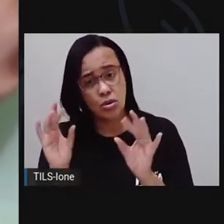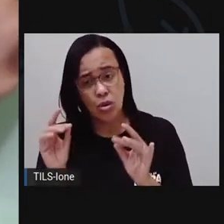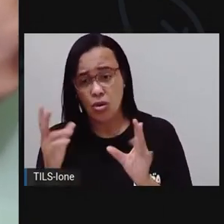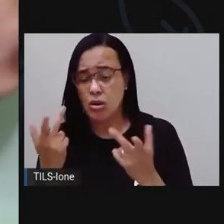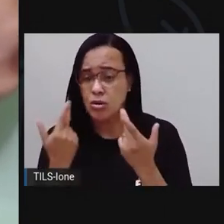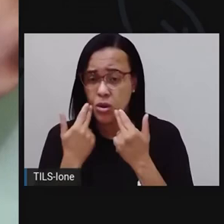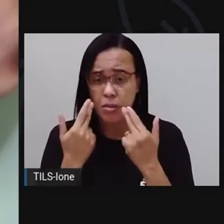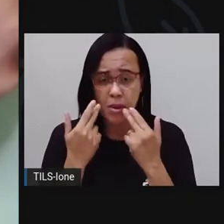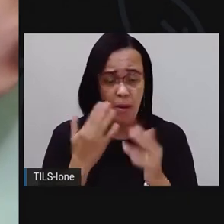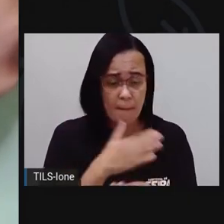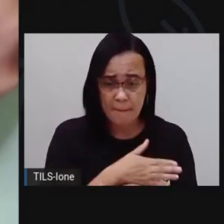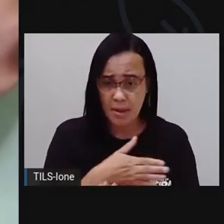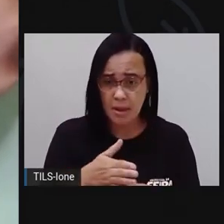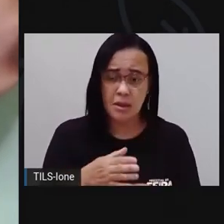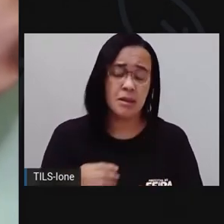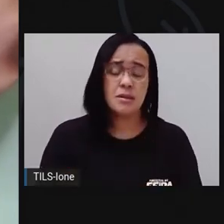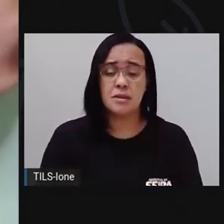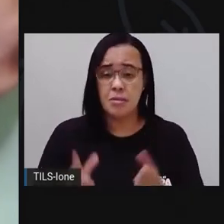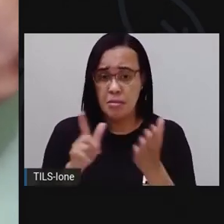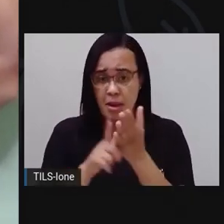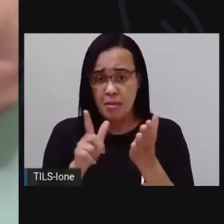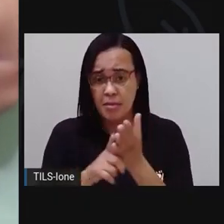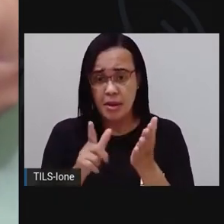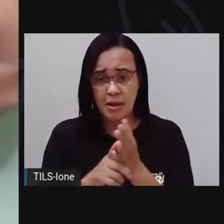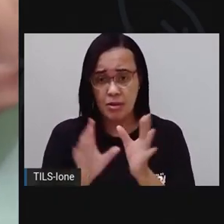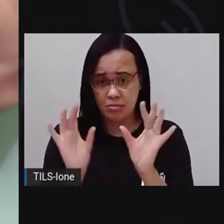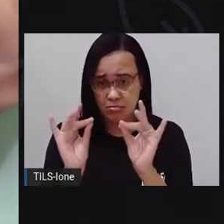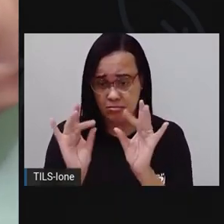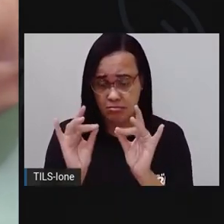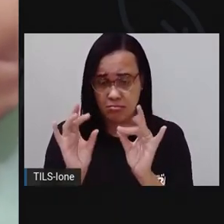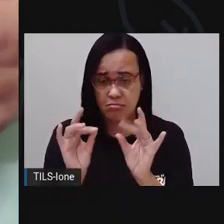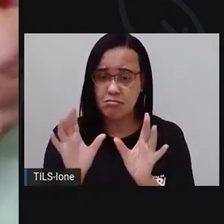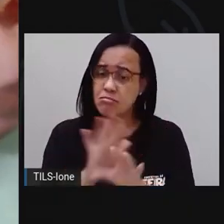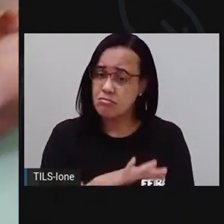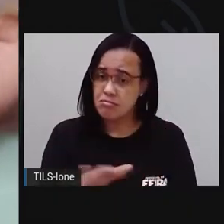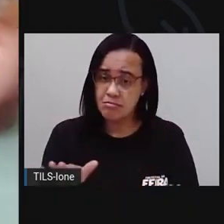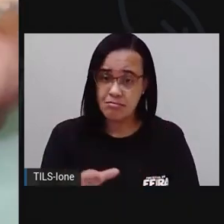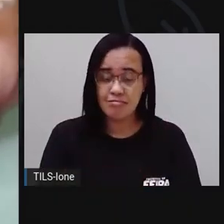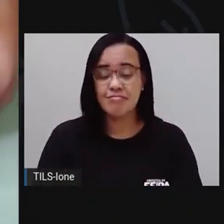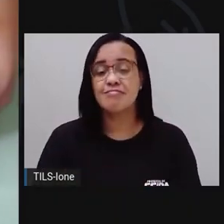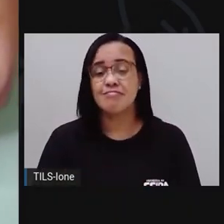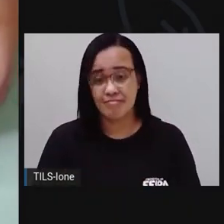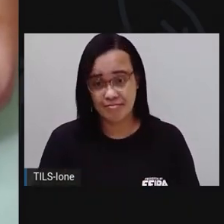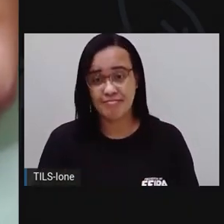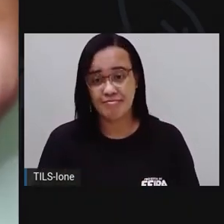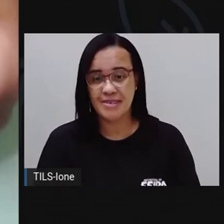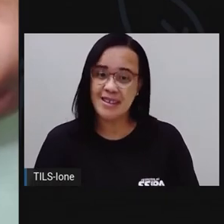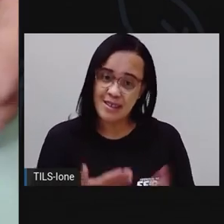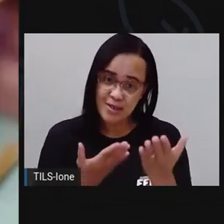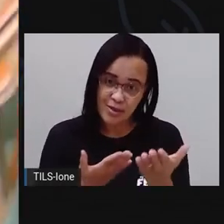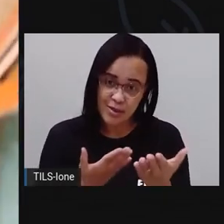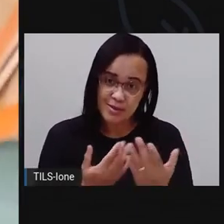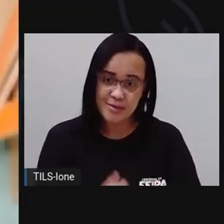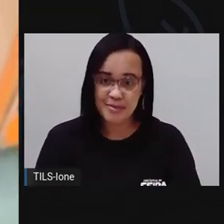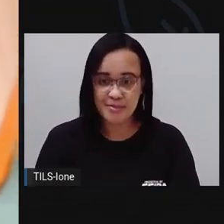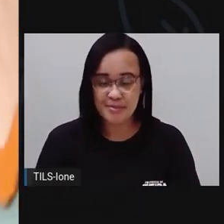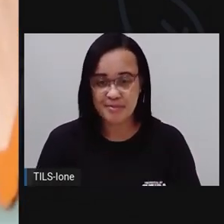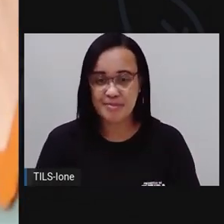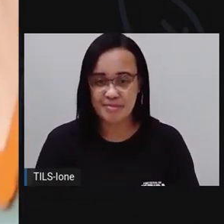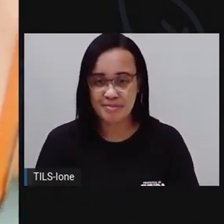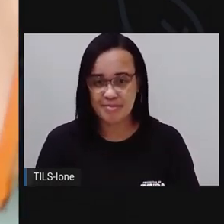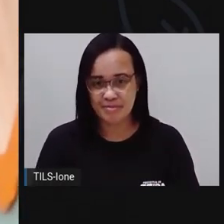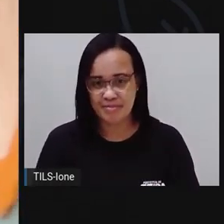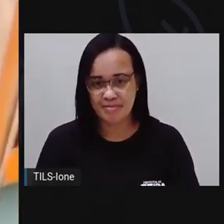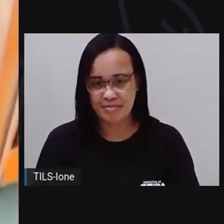pega um pedacinho de papel e une aqui, ó, que aí dá certo do mesmo jeito, certo? Ó, vocês